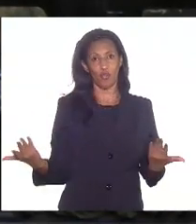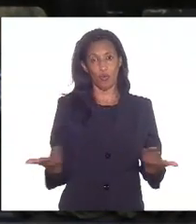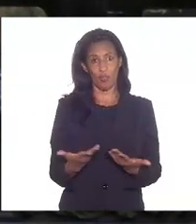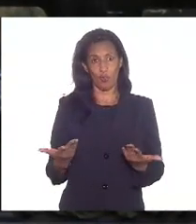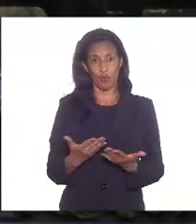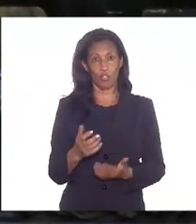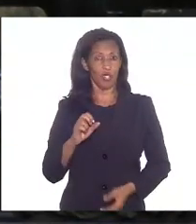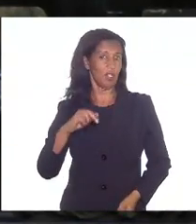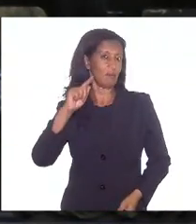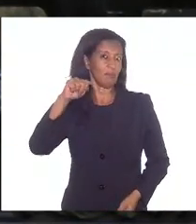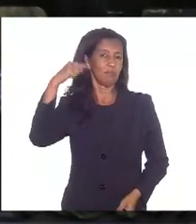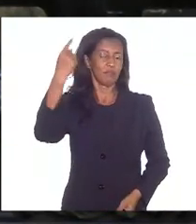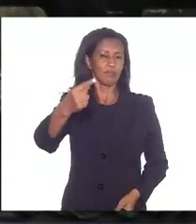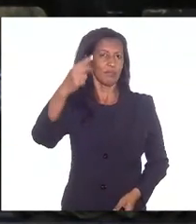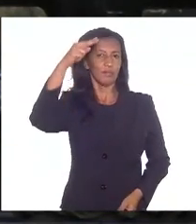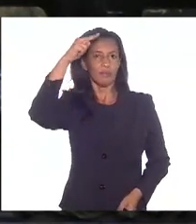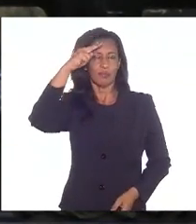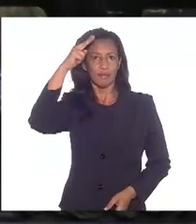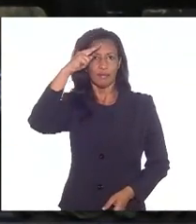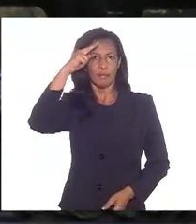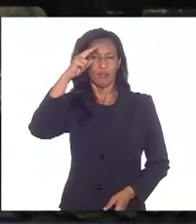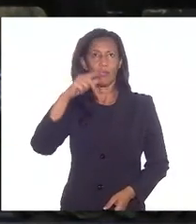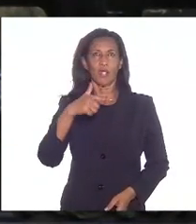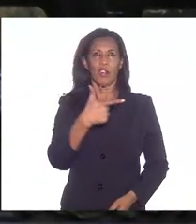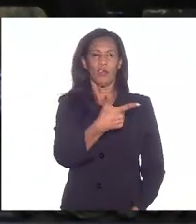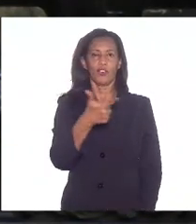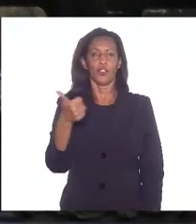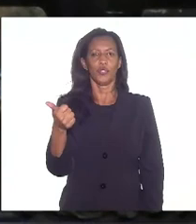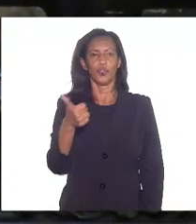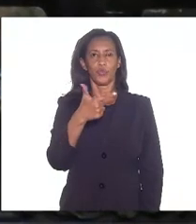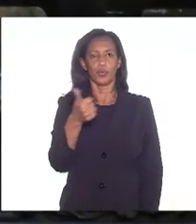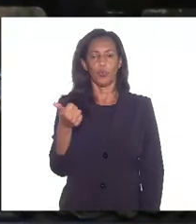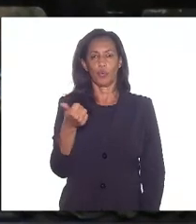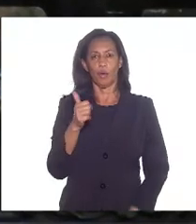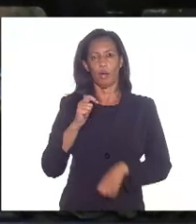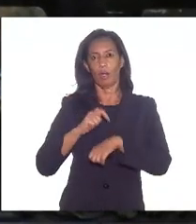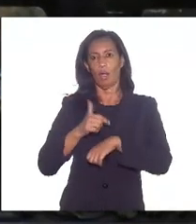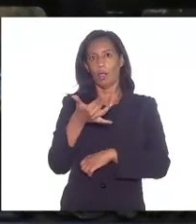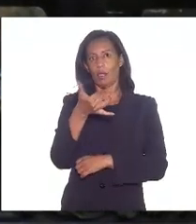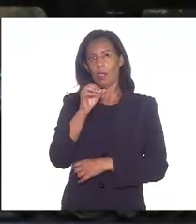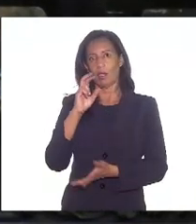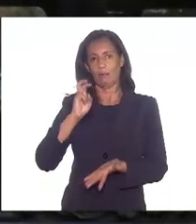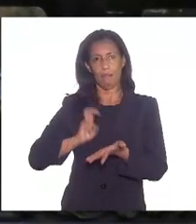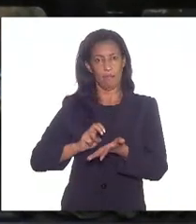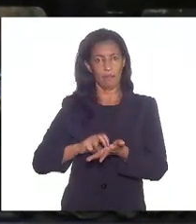E segunda-feira próxima, dia 21, às 10 horas da manhã,